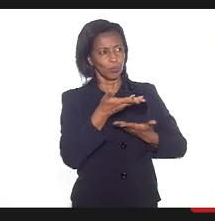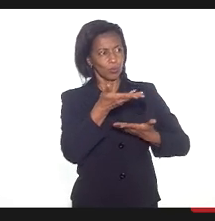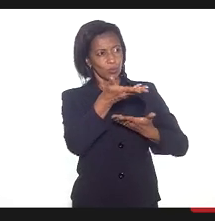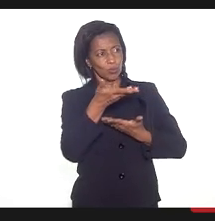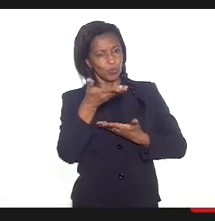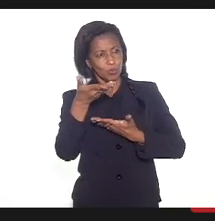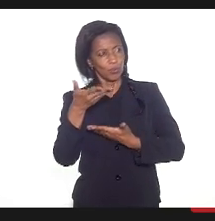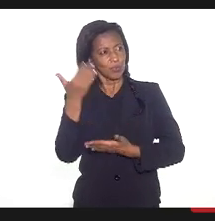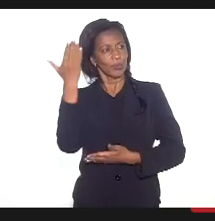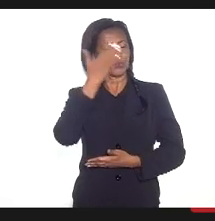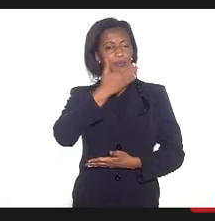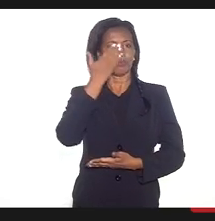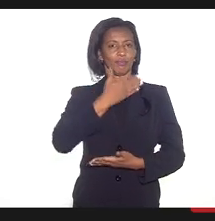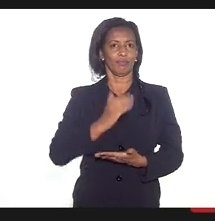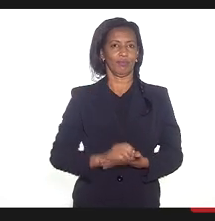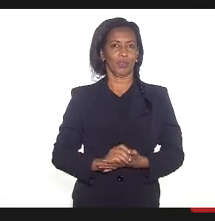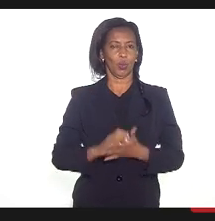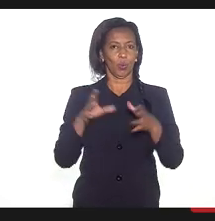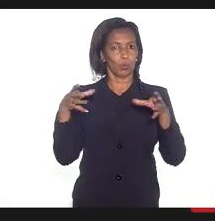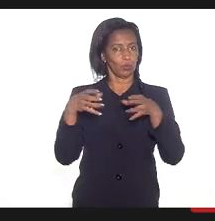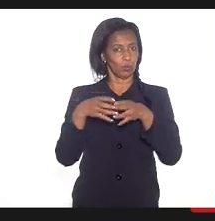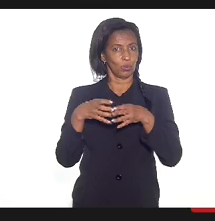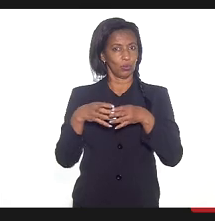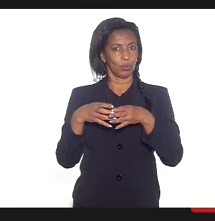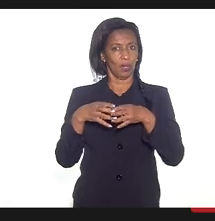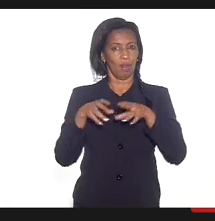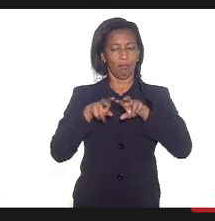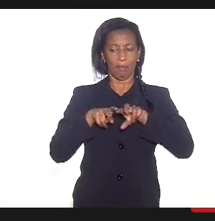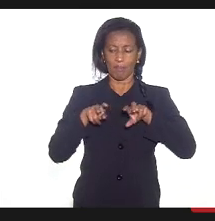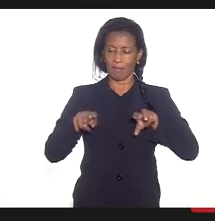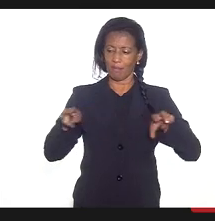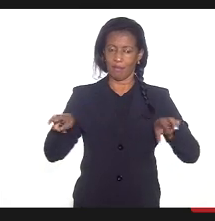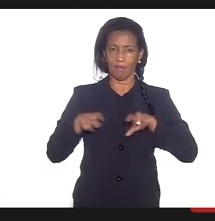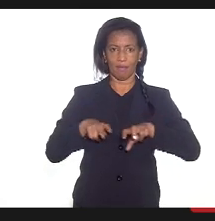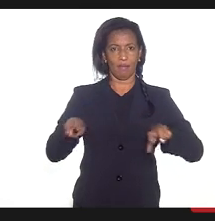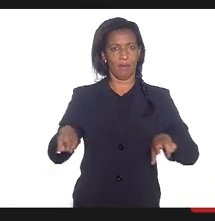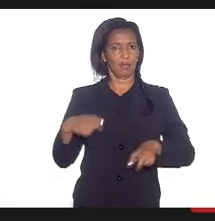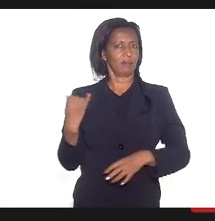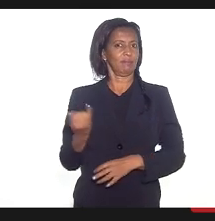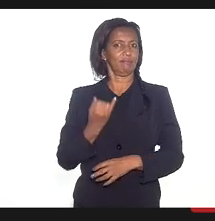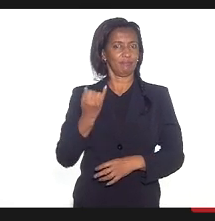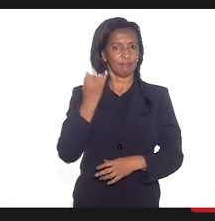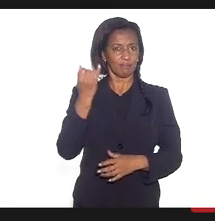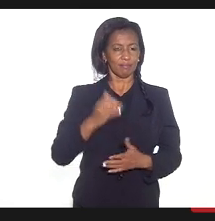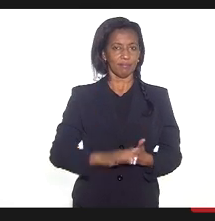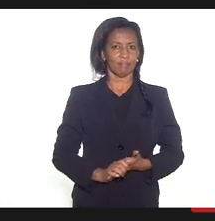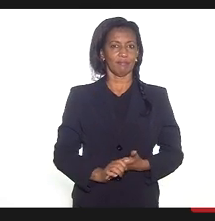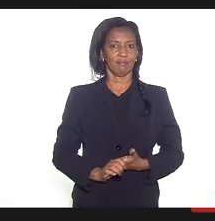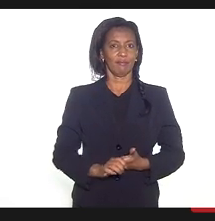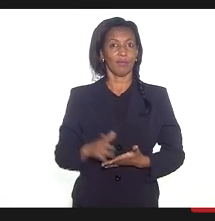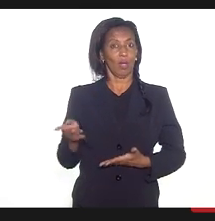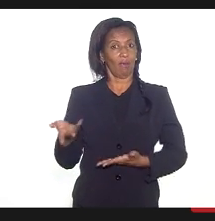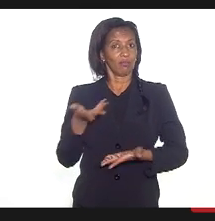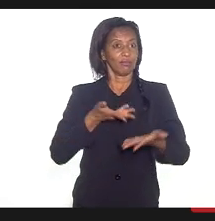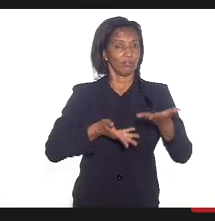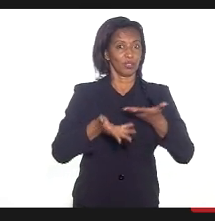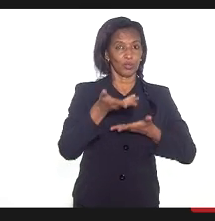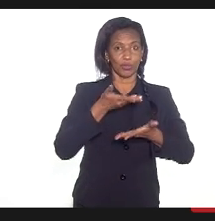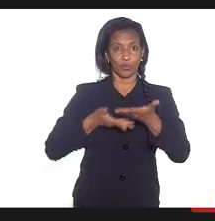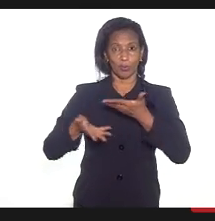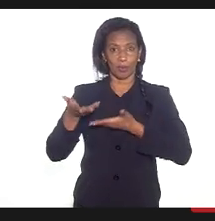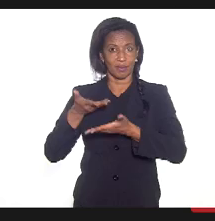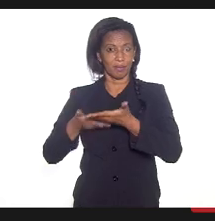aqui presentes, os componentes dessa mesa, muito importante, né, os participantes,